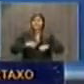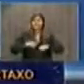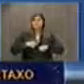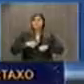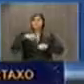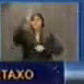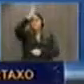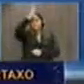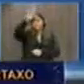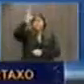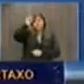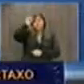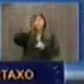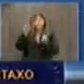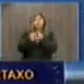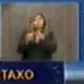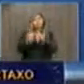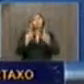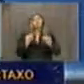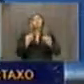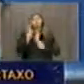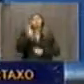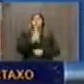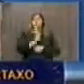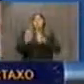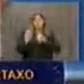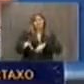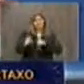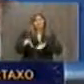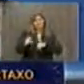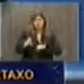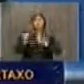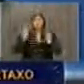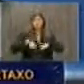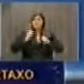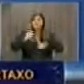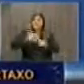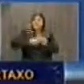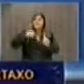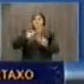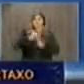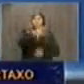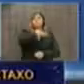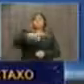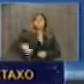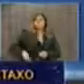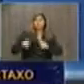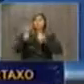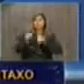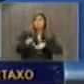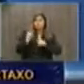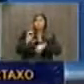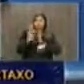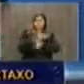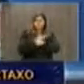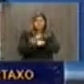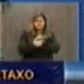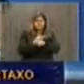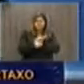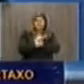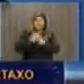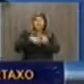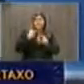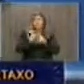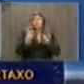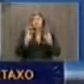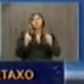recursos já carimbados, direcionados para a educação. Mas é preciso ir mais além. É preciso ir no Ministério da Educação, buscar mais recursos, fazer parcerias.